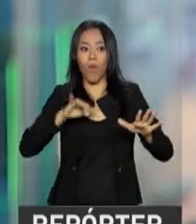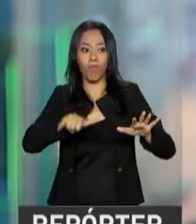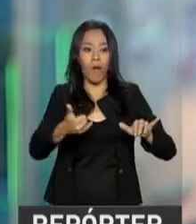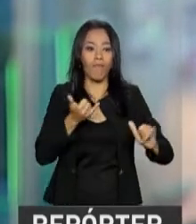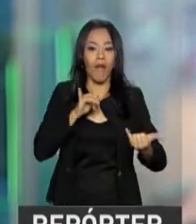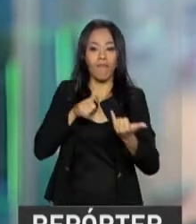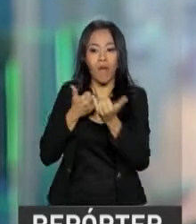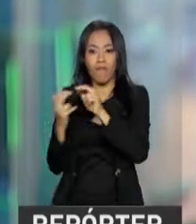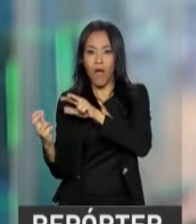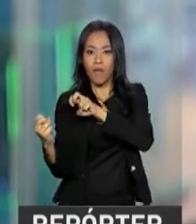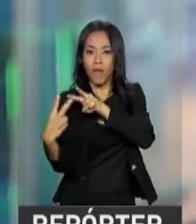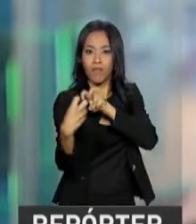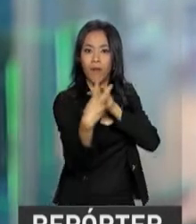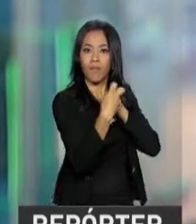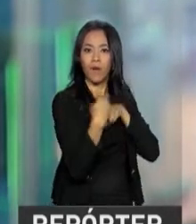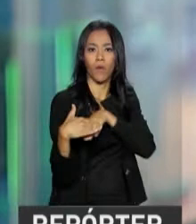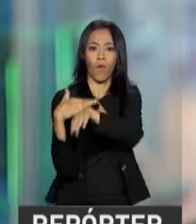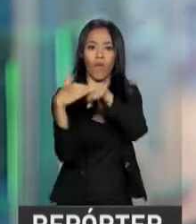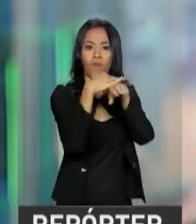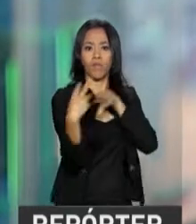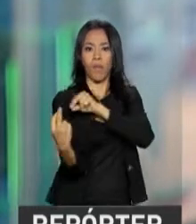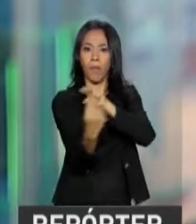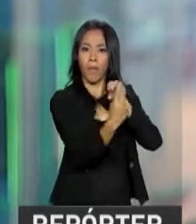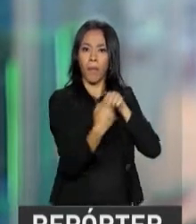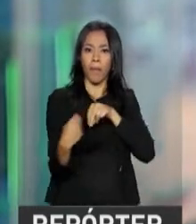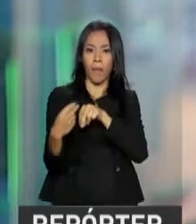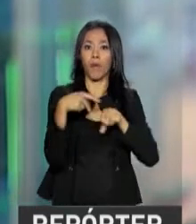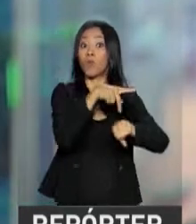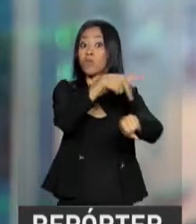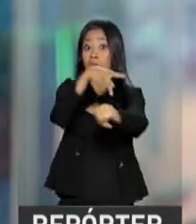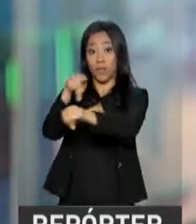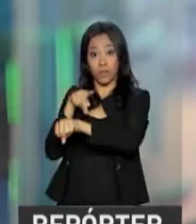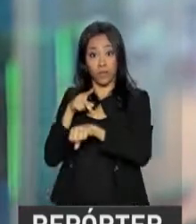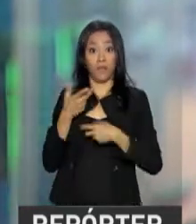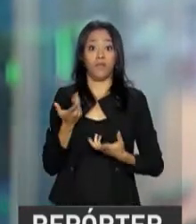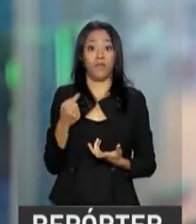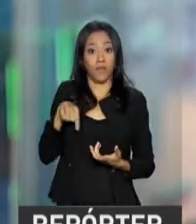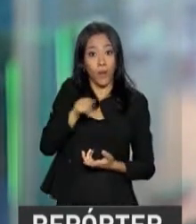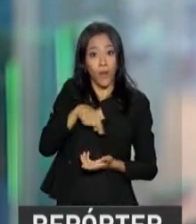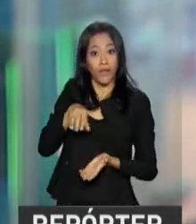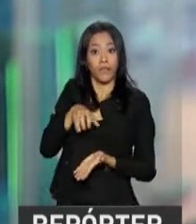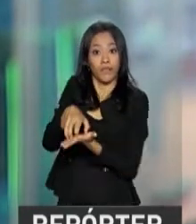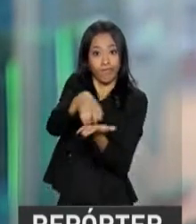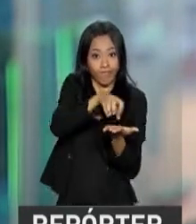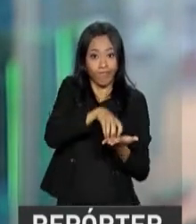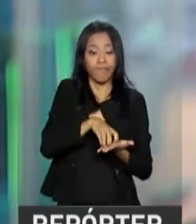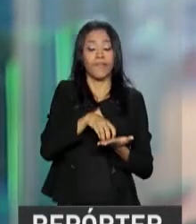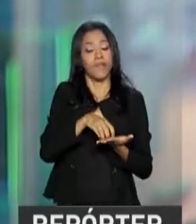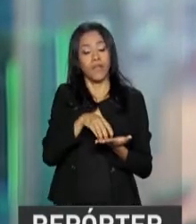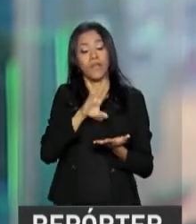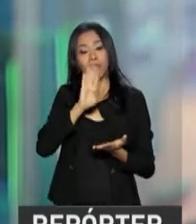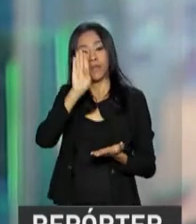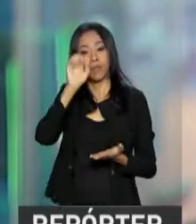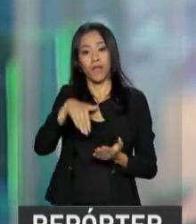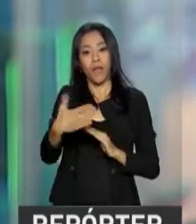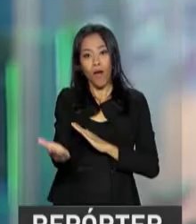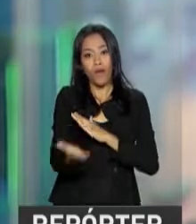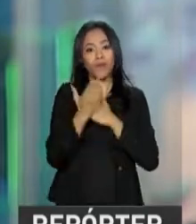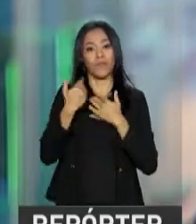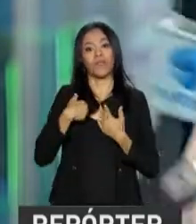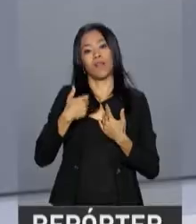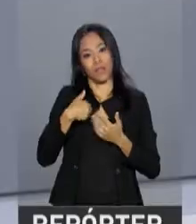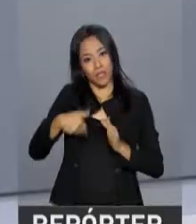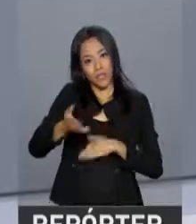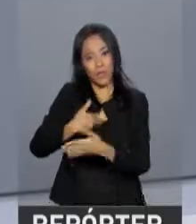nós continuarmos esse diálogo com esses países, com essas instituições, e podemos nos beneficiar bastante dessa troca de